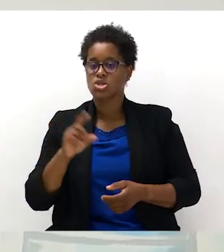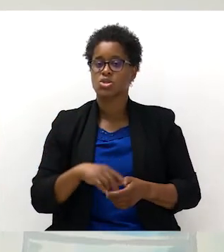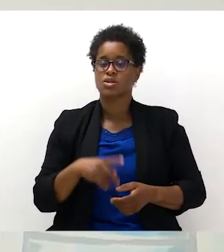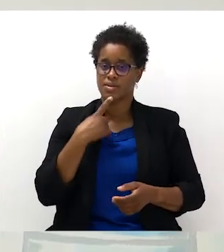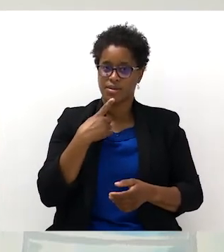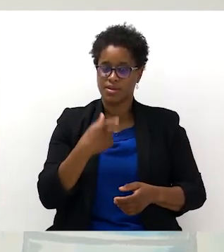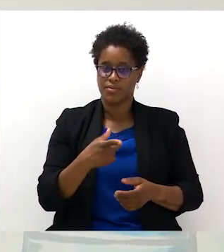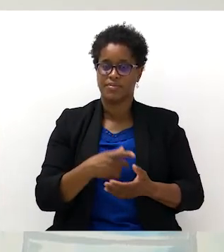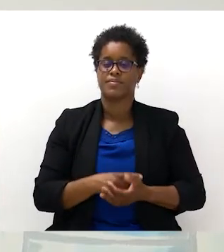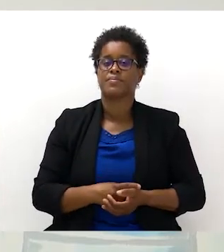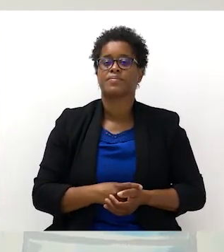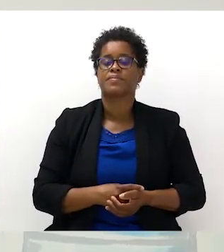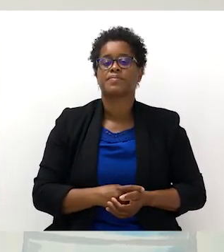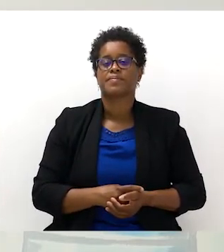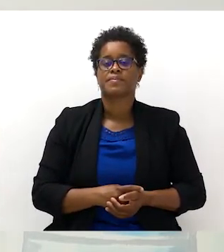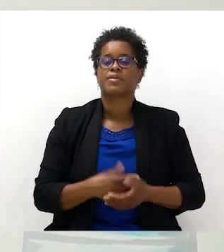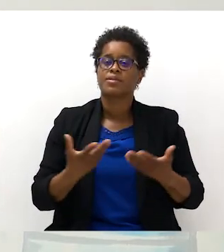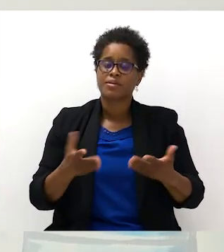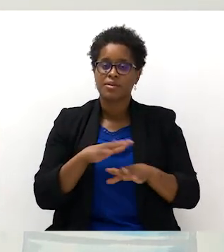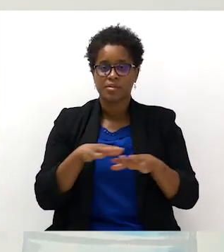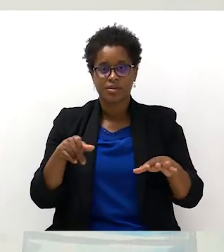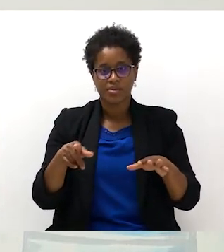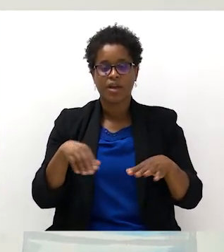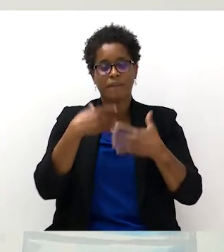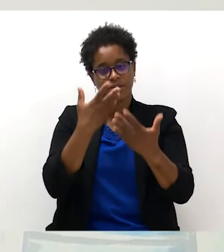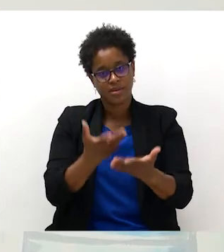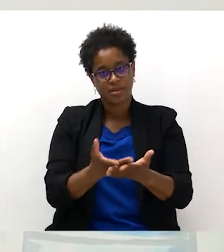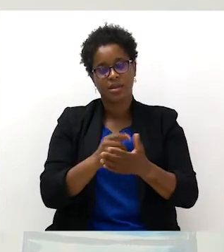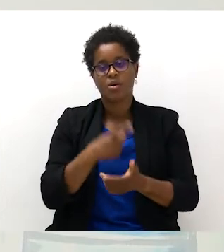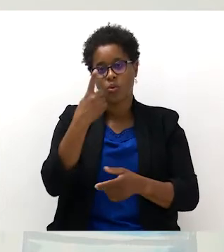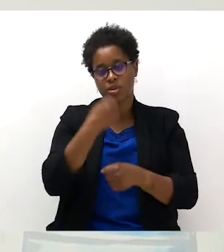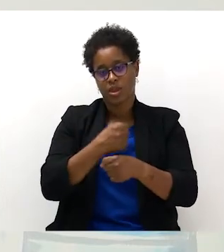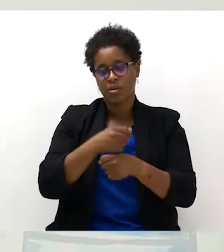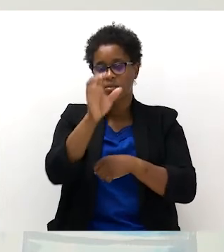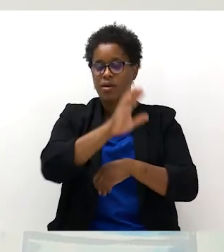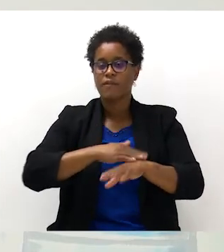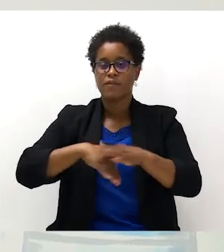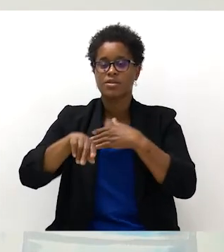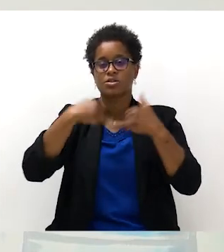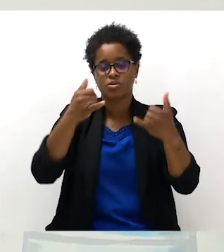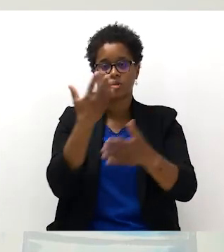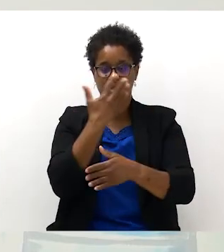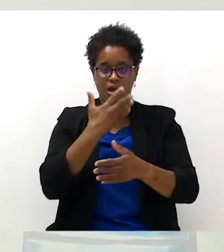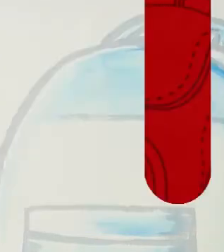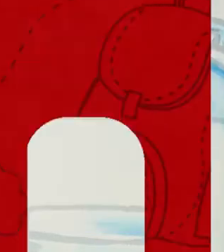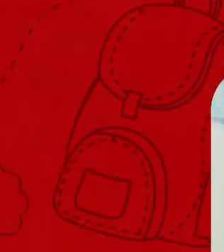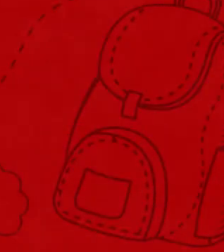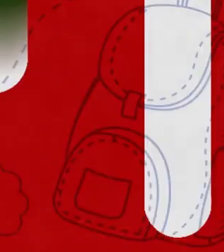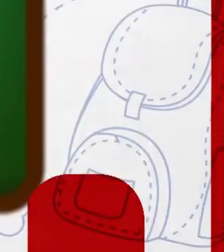certo? Posto isto, vamos apresentar um trabalho para fazer depois das aulas.